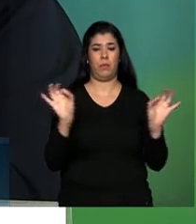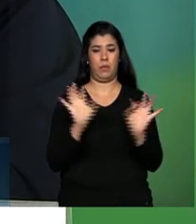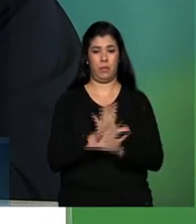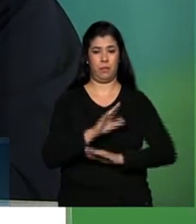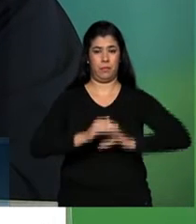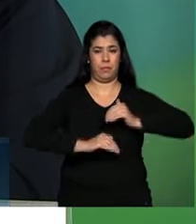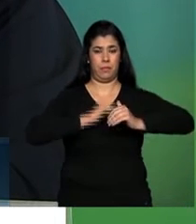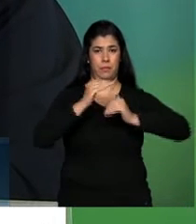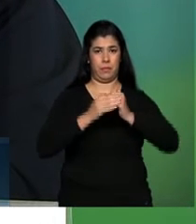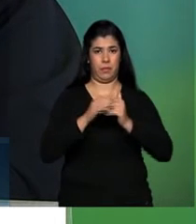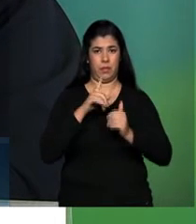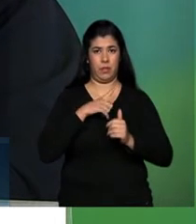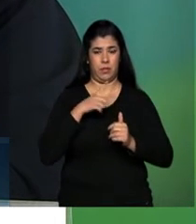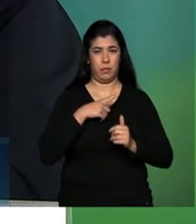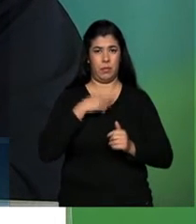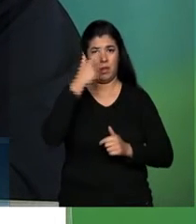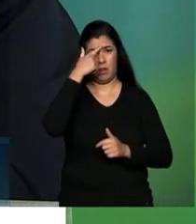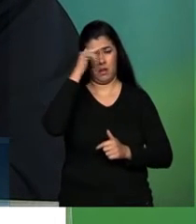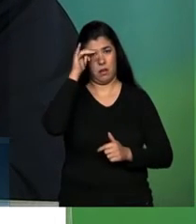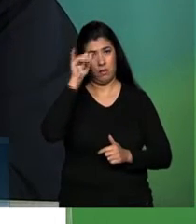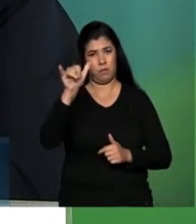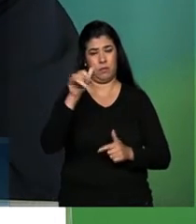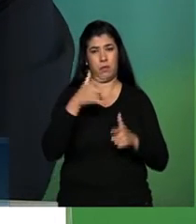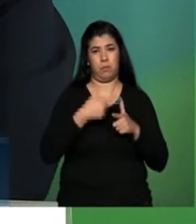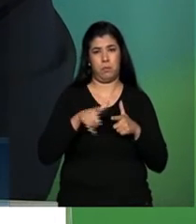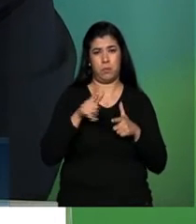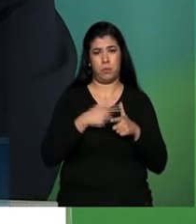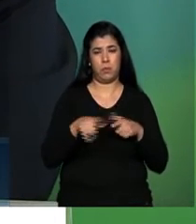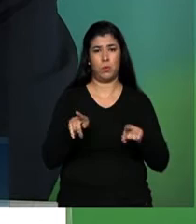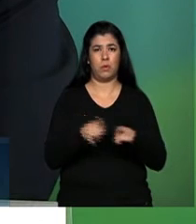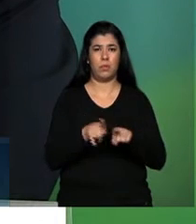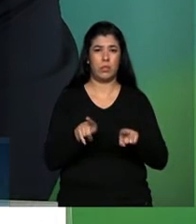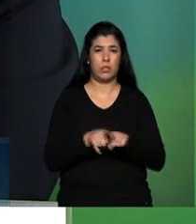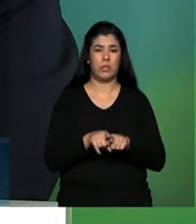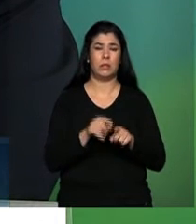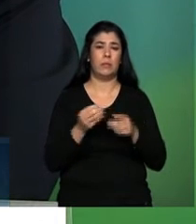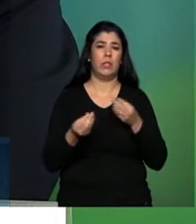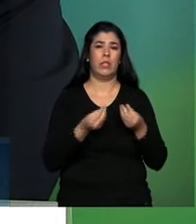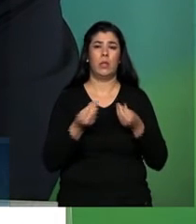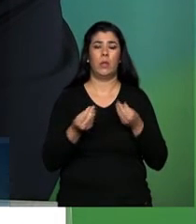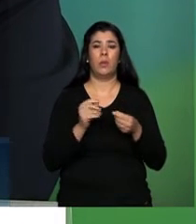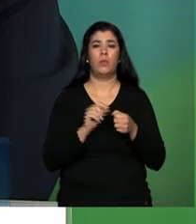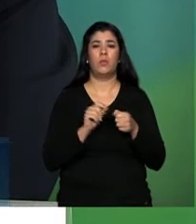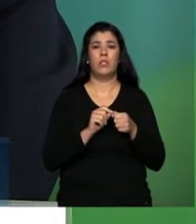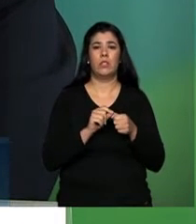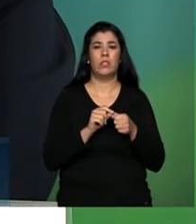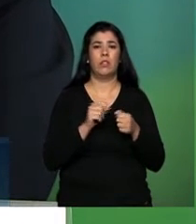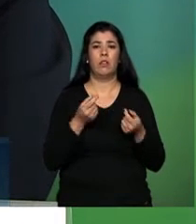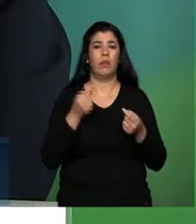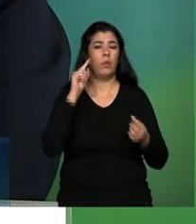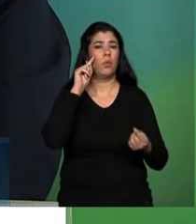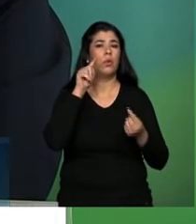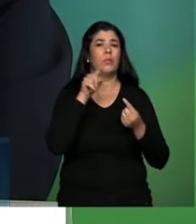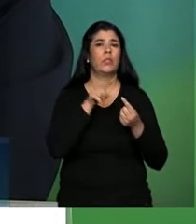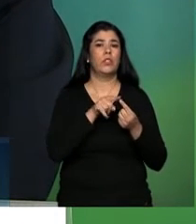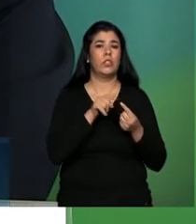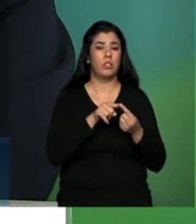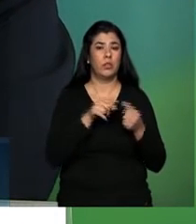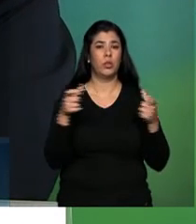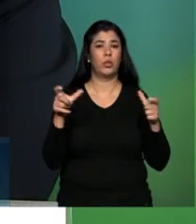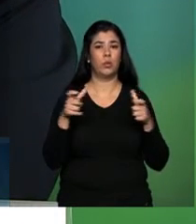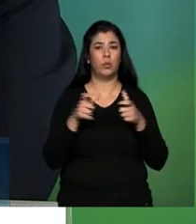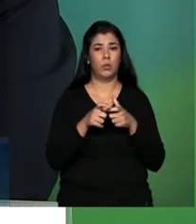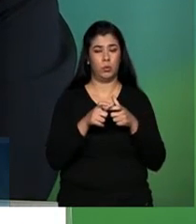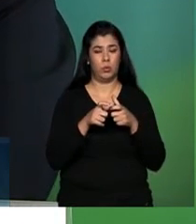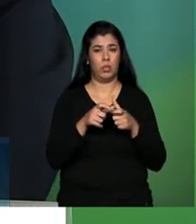de desburocratização. No final, a meta qual é? É reduzir o tempo de processamento das exportações